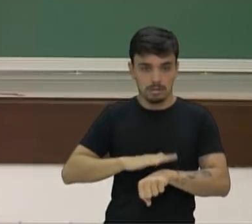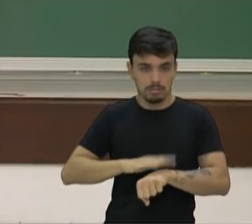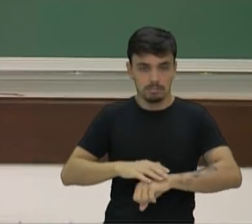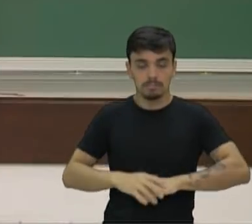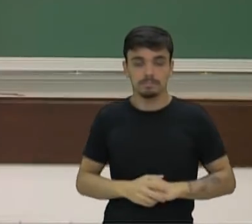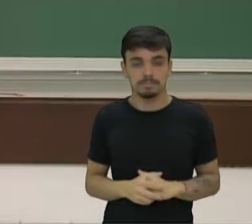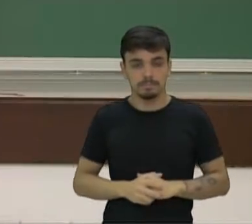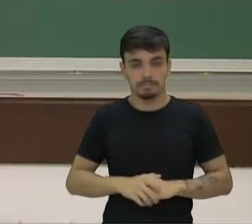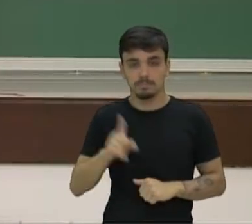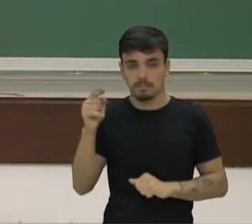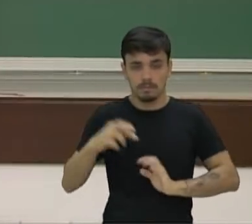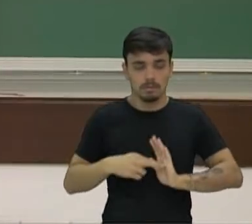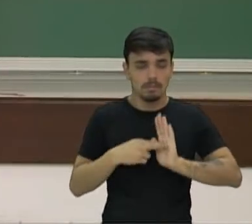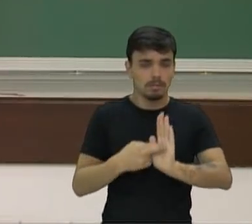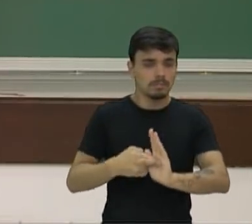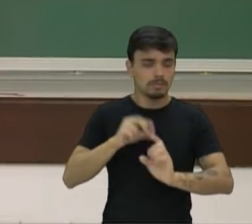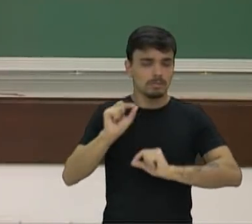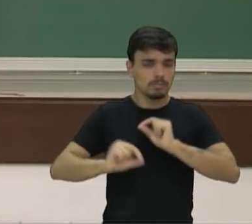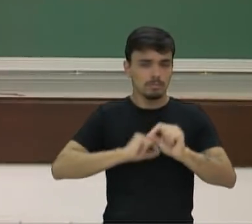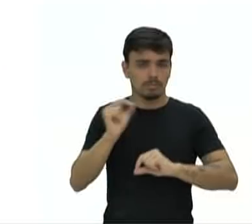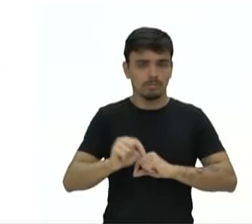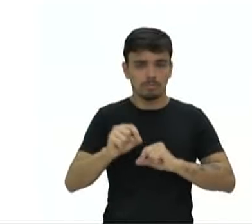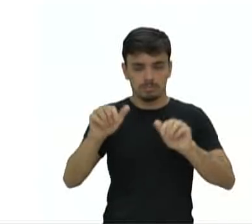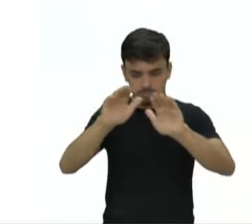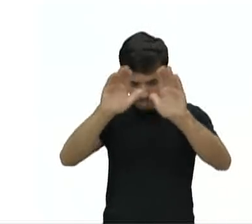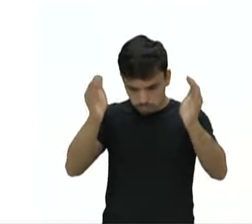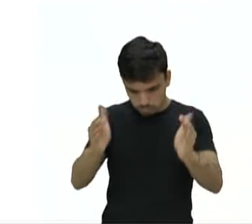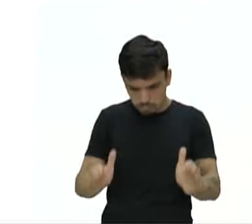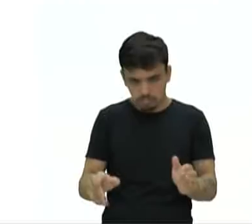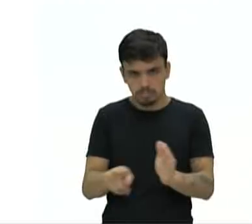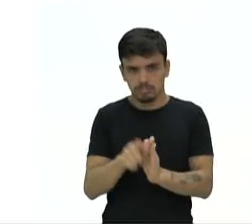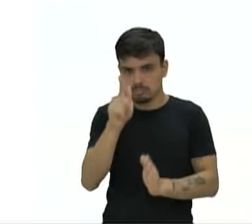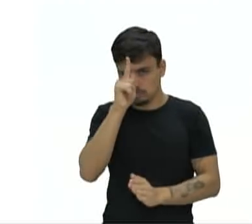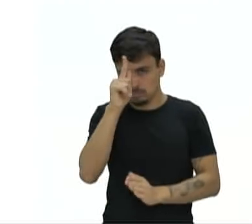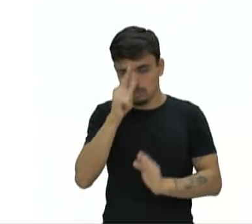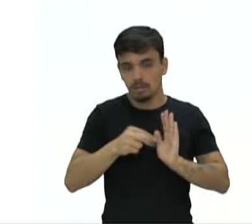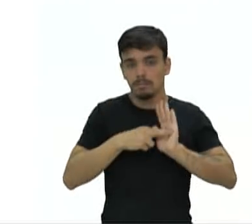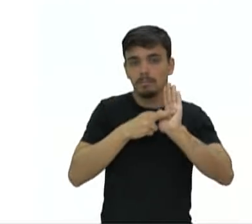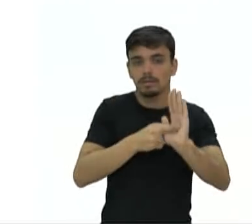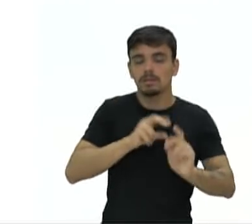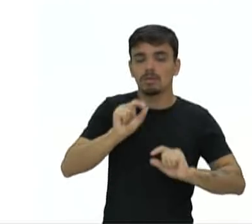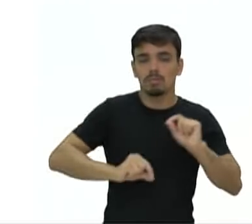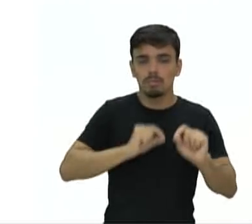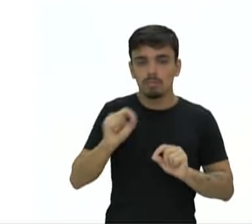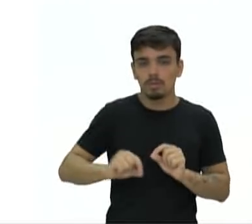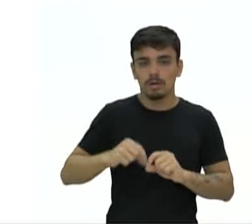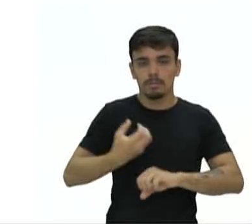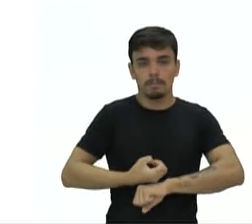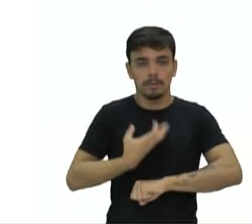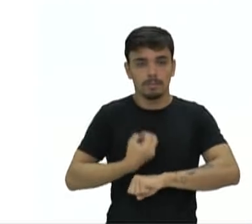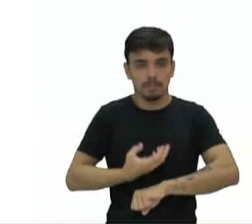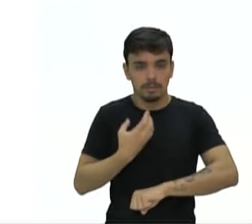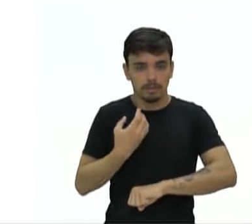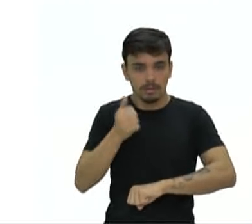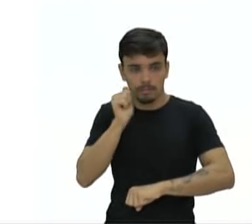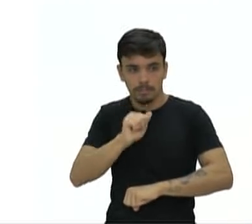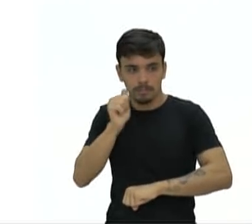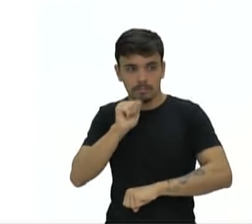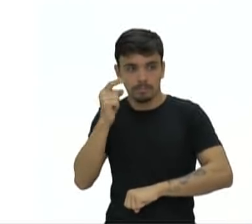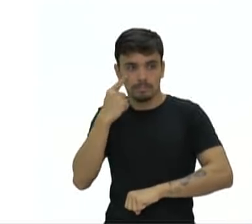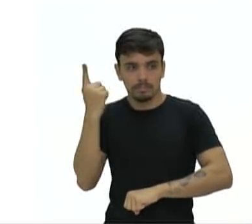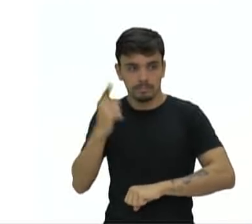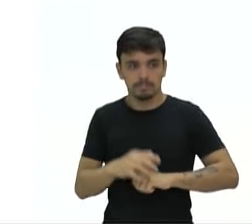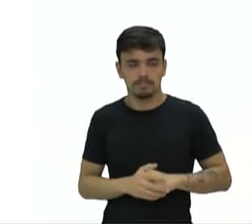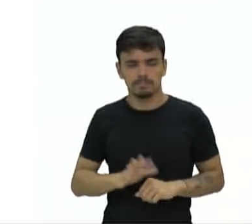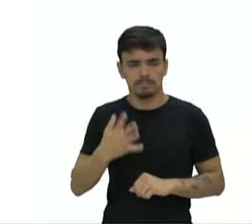Aqui, inclusive, é uma representação de um vaso grego, uma ânfora, representando a poetisa Safo, sendo representada